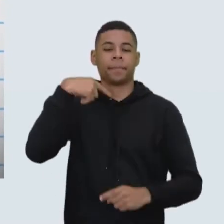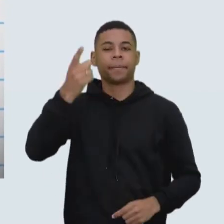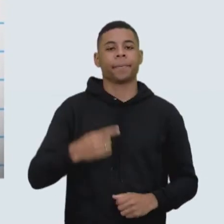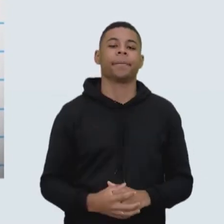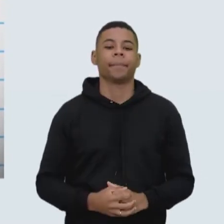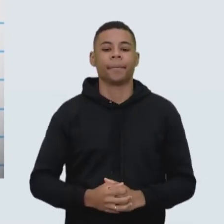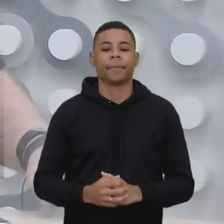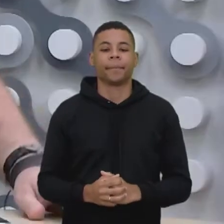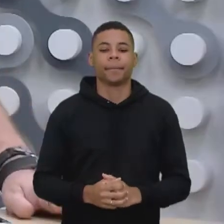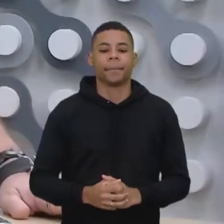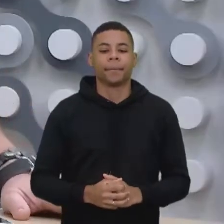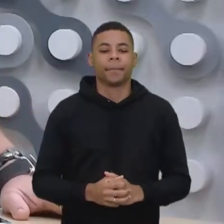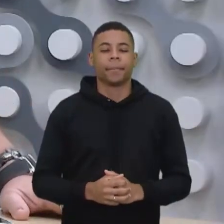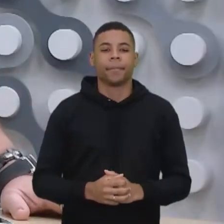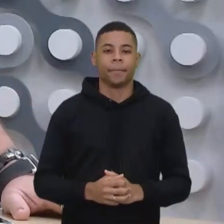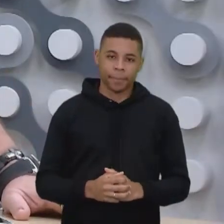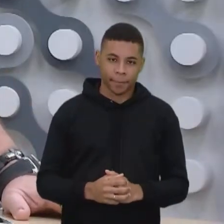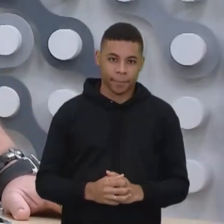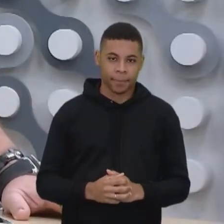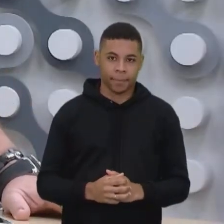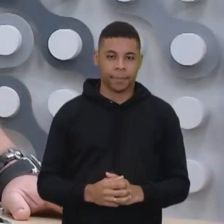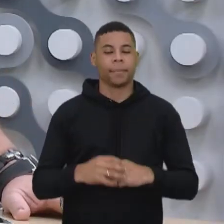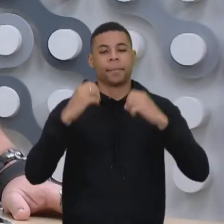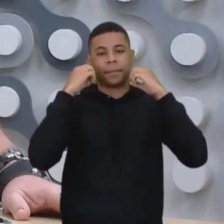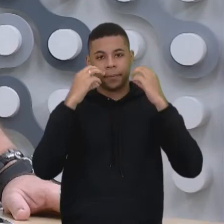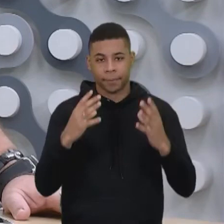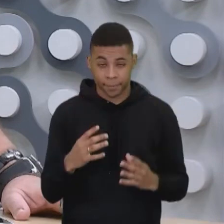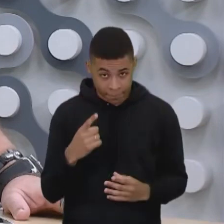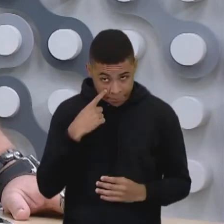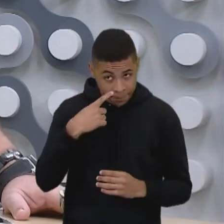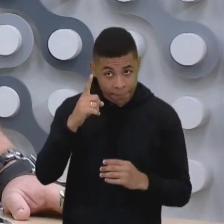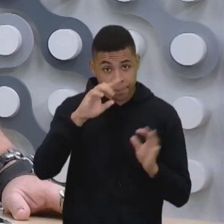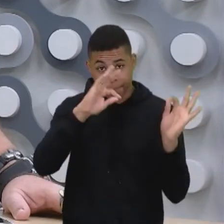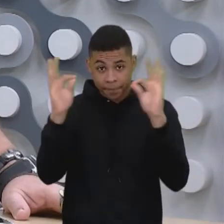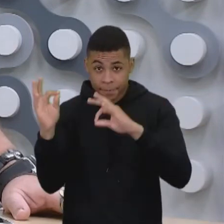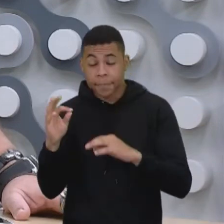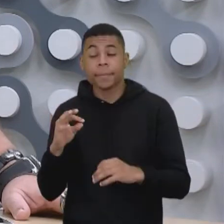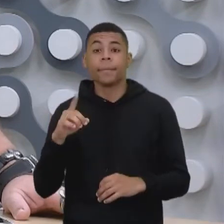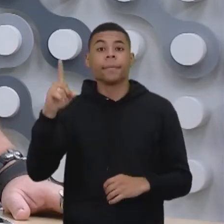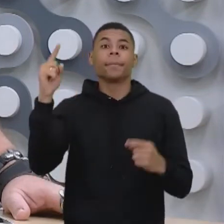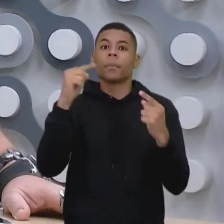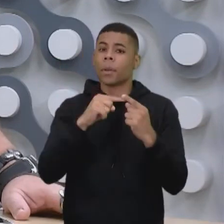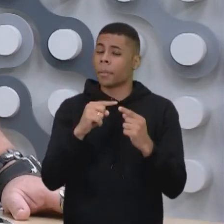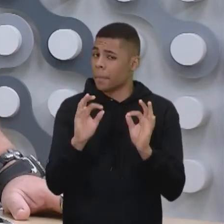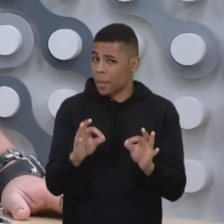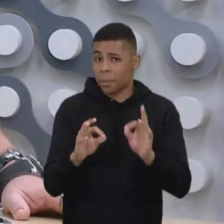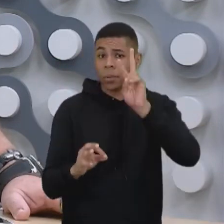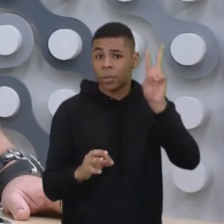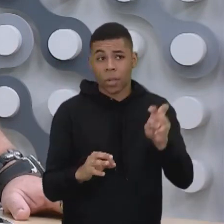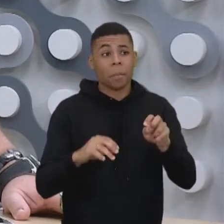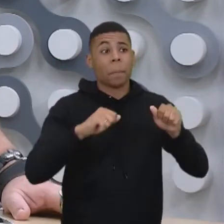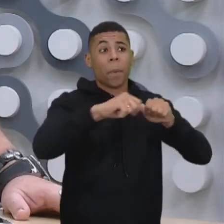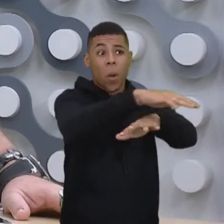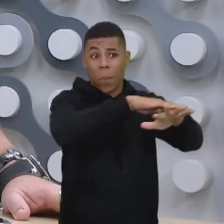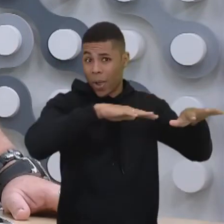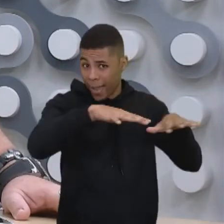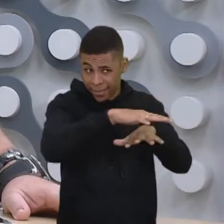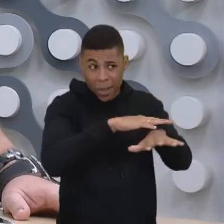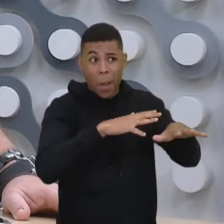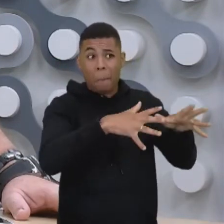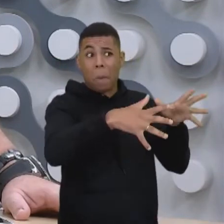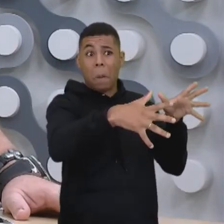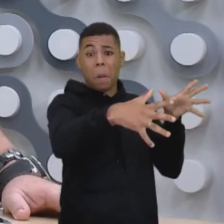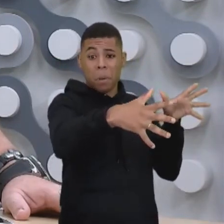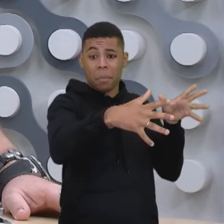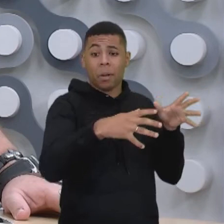próxima! É isso aí, galerinha. Então você vê, tem muito a ver também com a questão populacional, né? Porque tem a